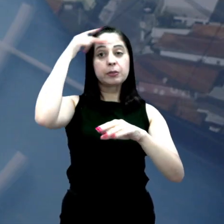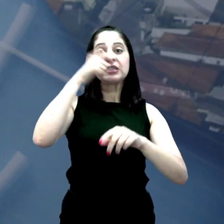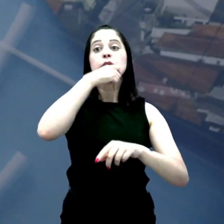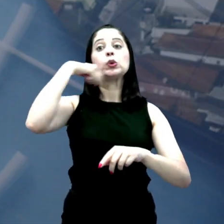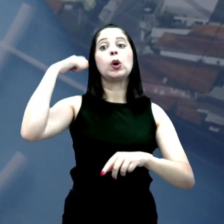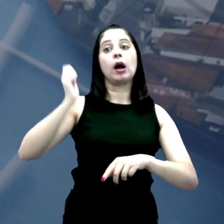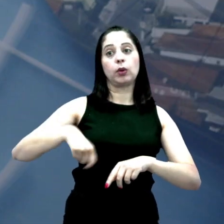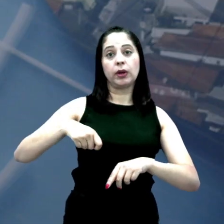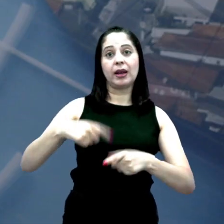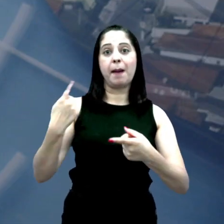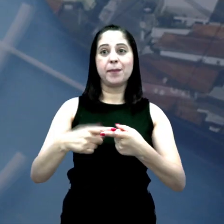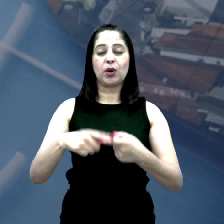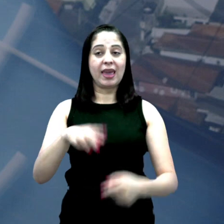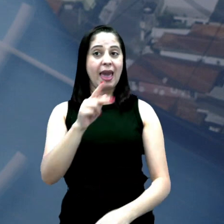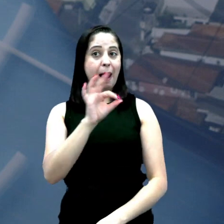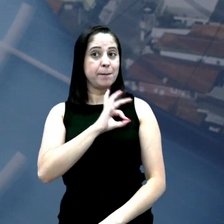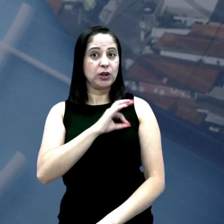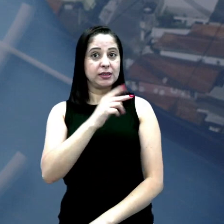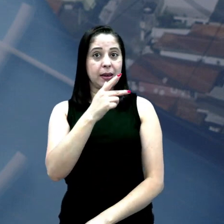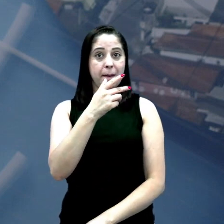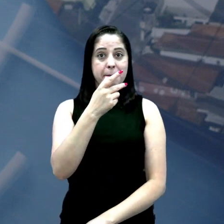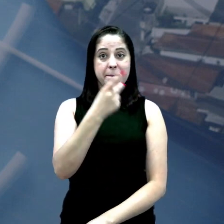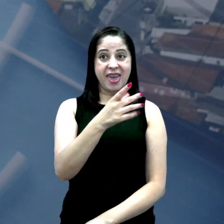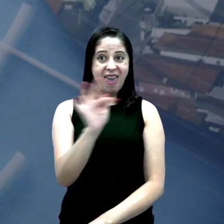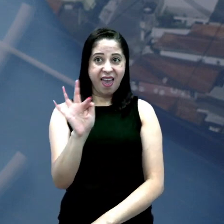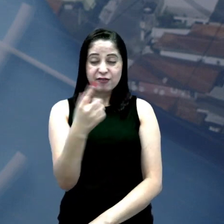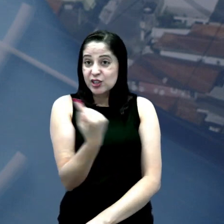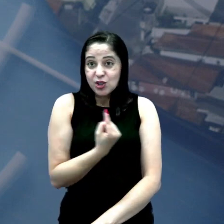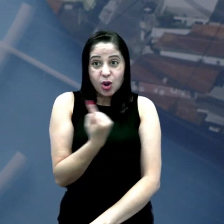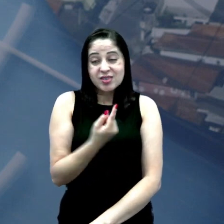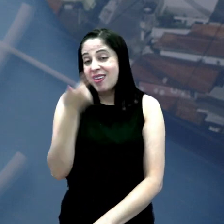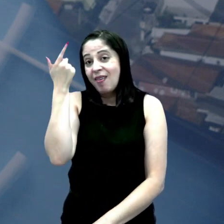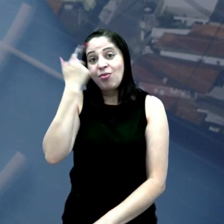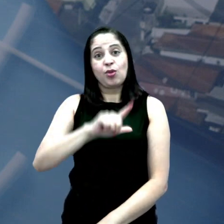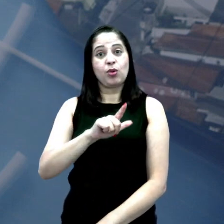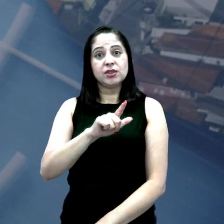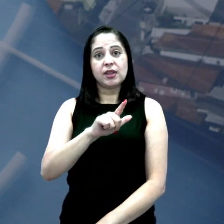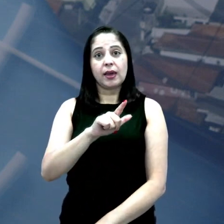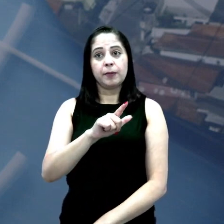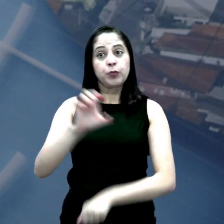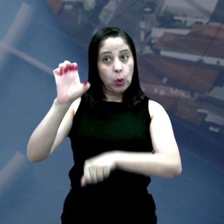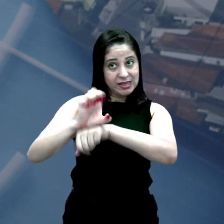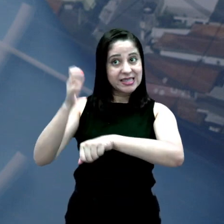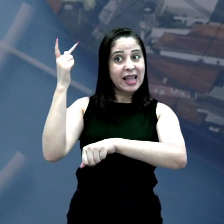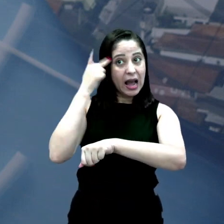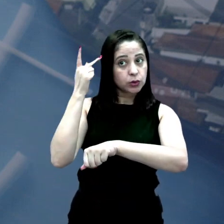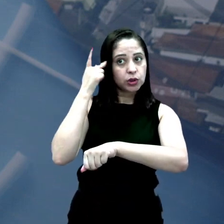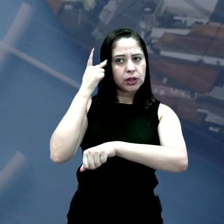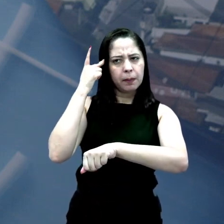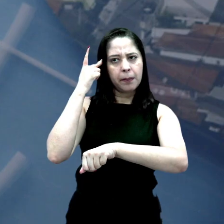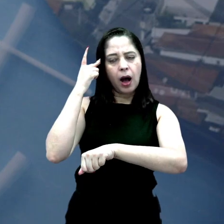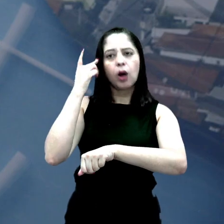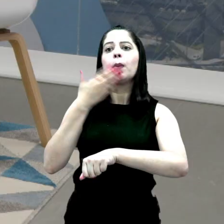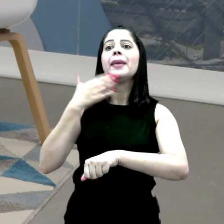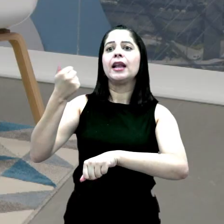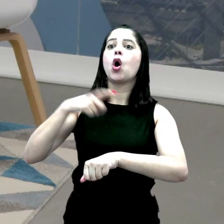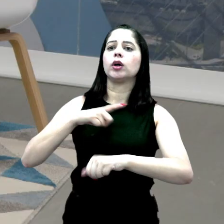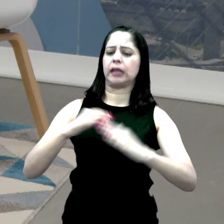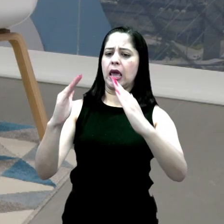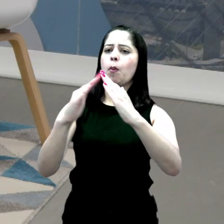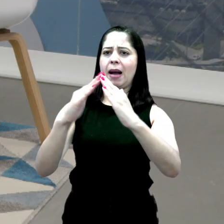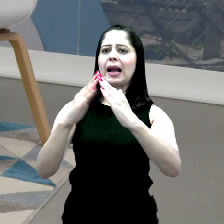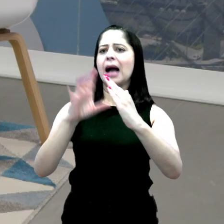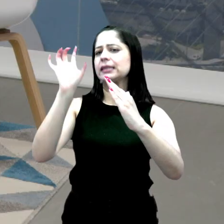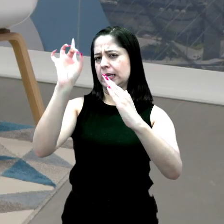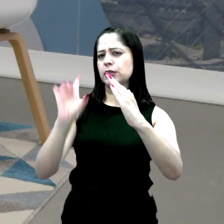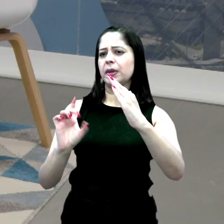falou, Falta. Então, importante, né, muitas pessoas precisam também de o voluntariado, né, esse trabalho integrado mesmo. O voluntariado que eu mais